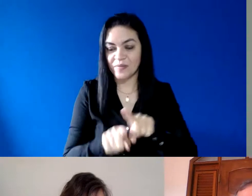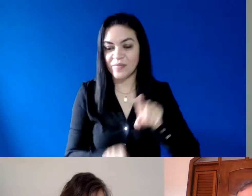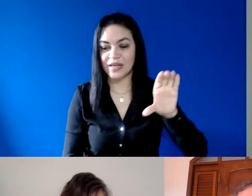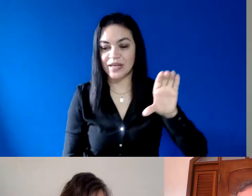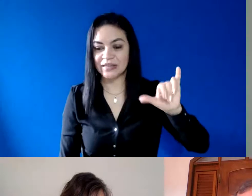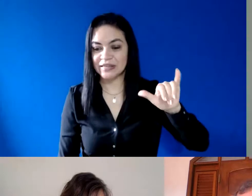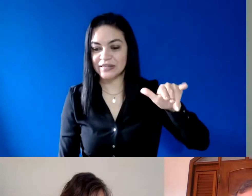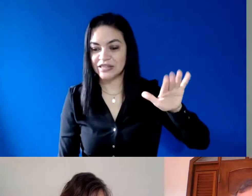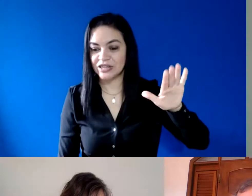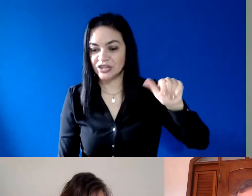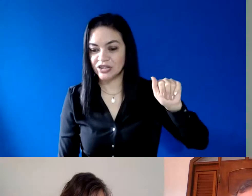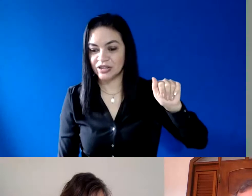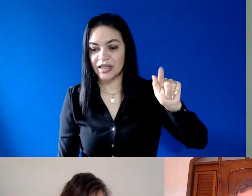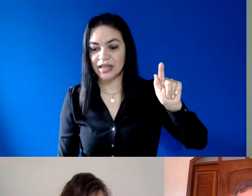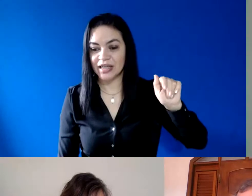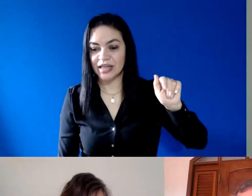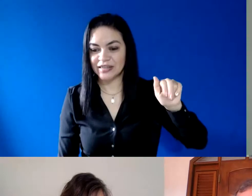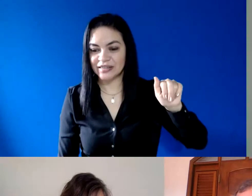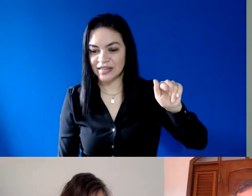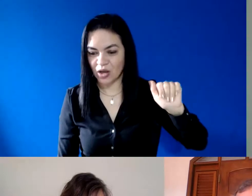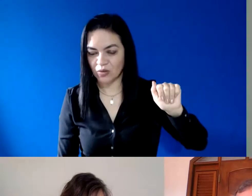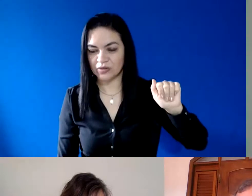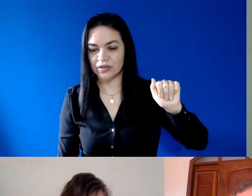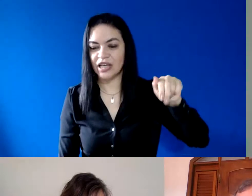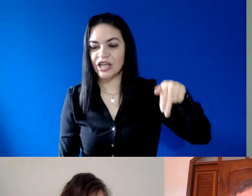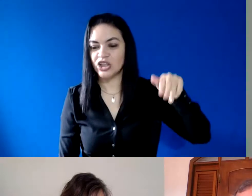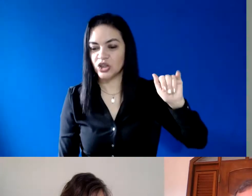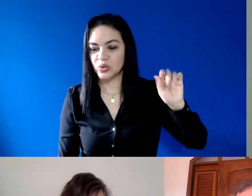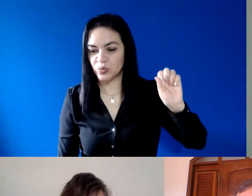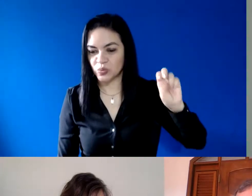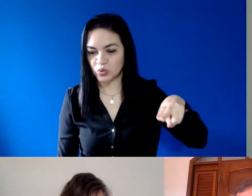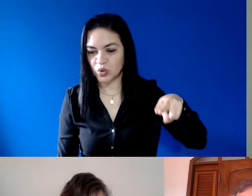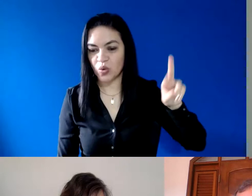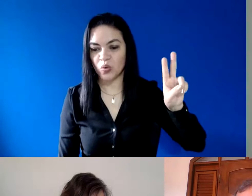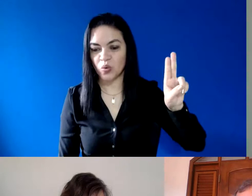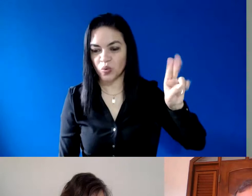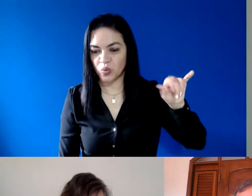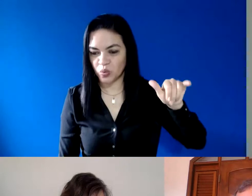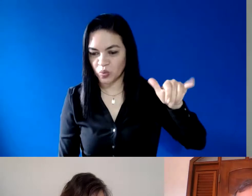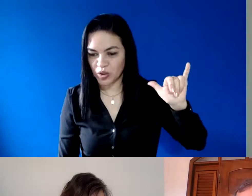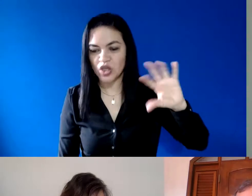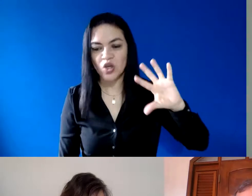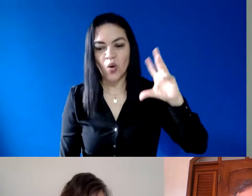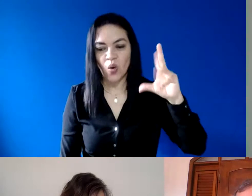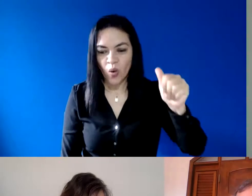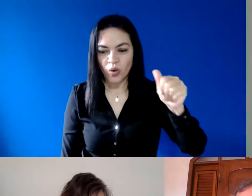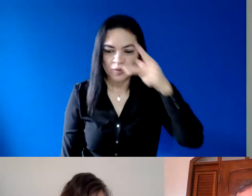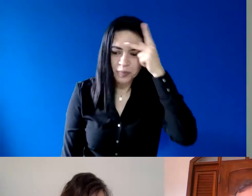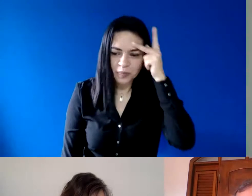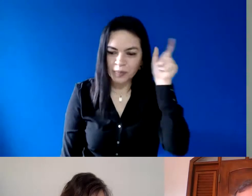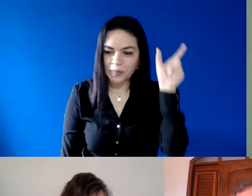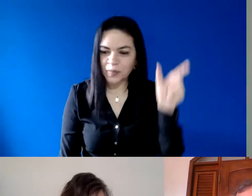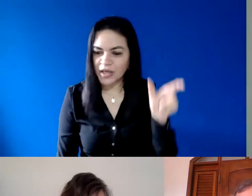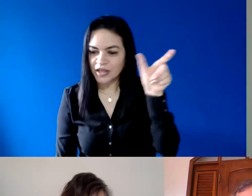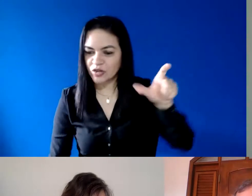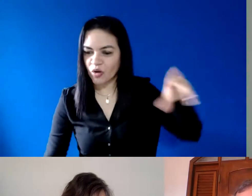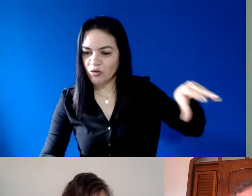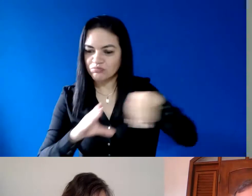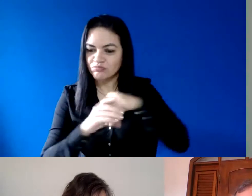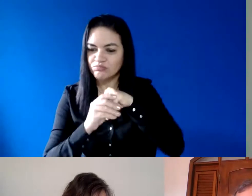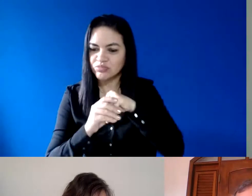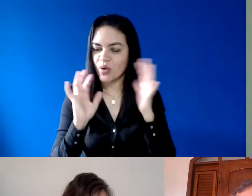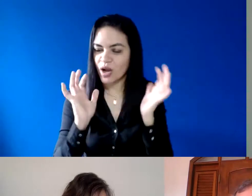Griselda, Cíntia, Elisa, Milton, Rui e os demais integrantes da equipe, na luta árdua de